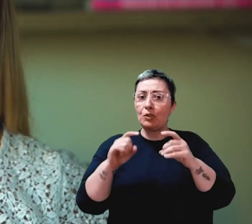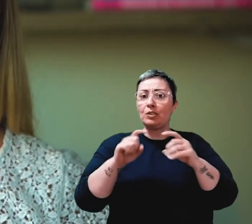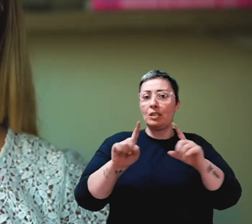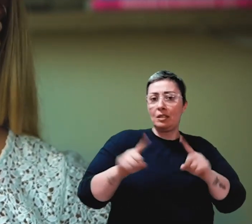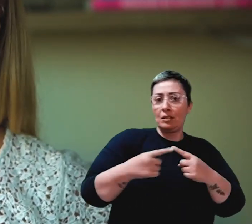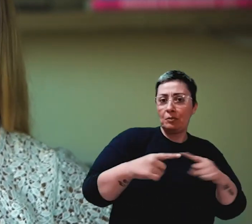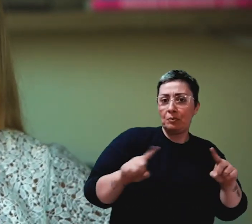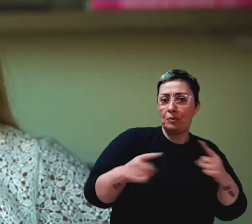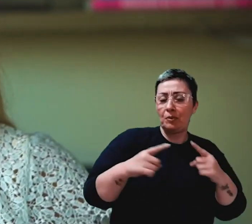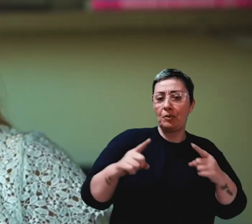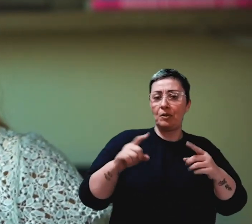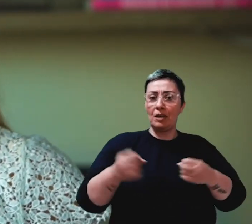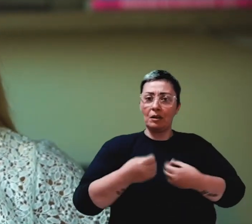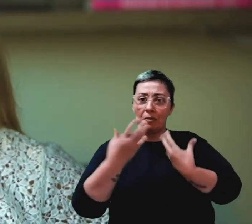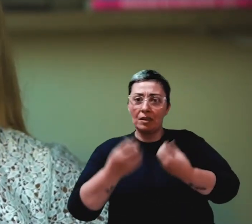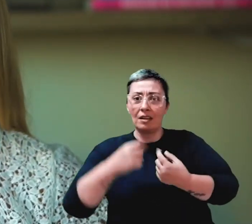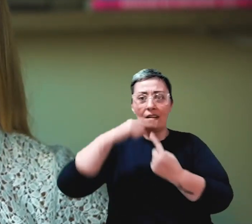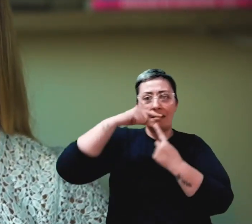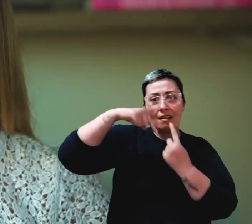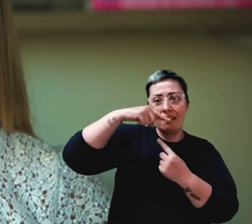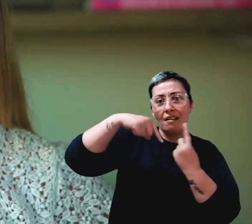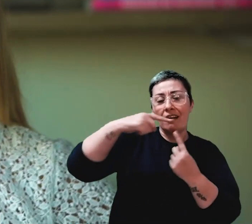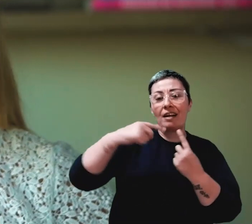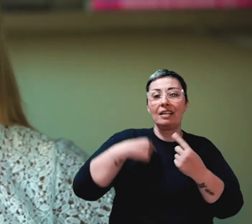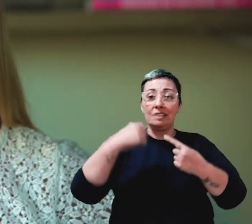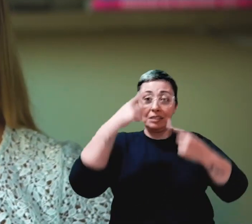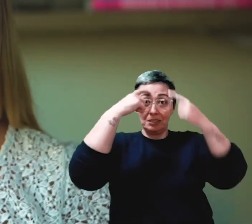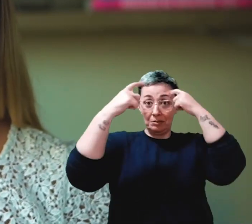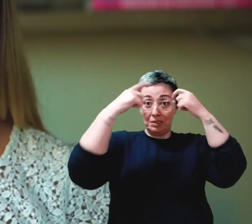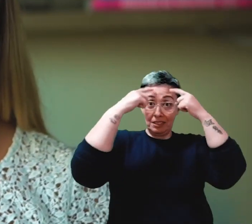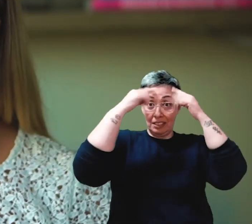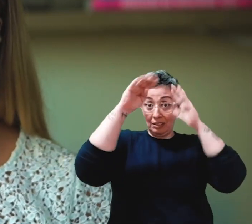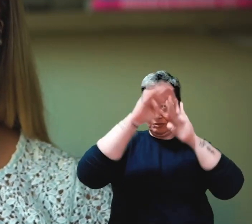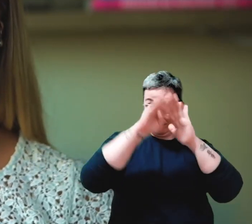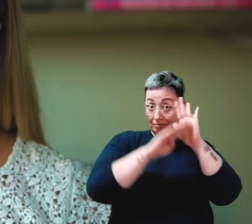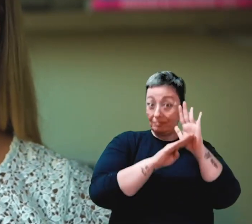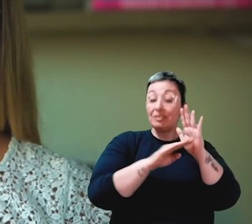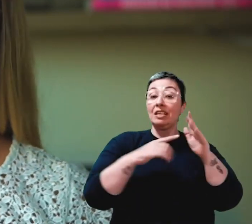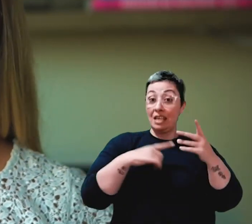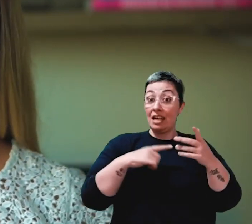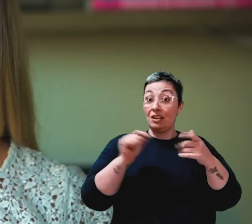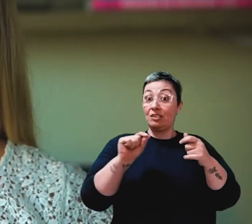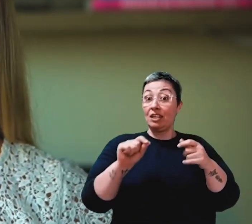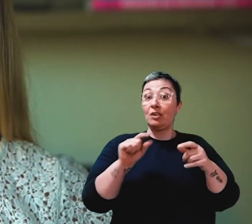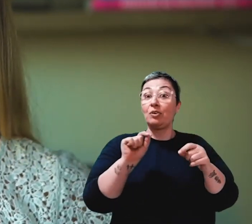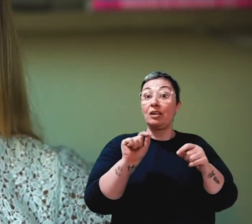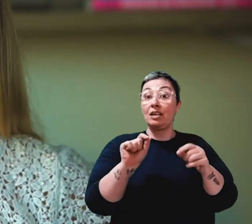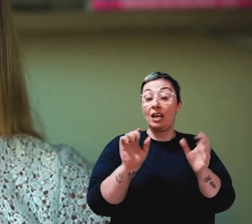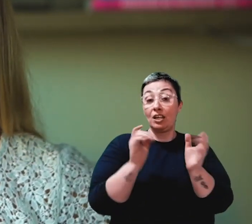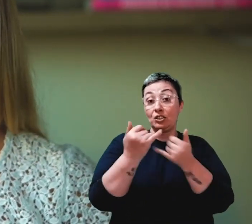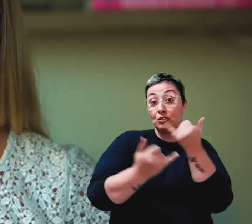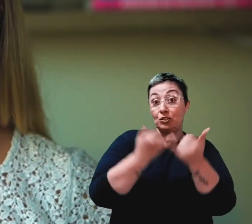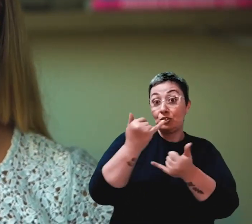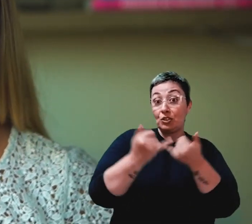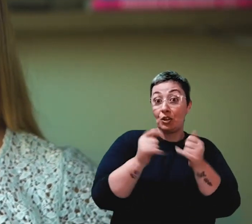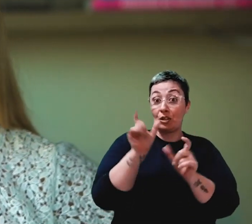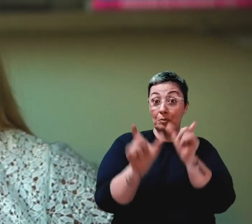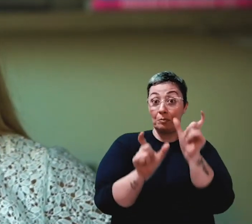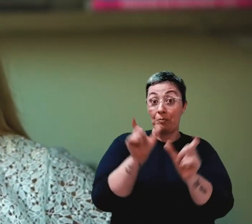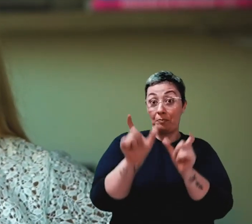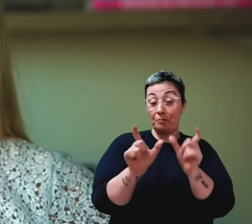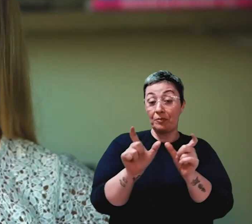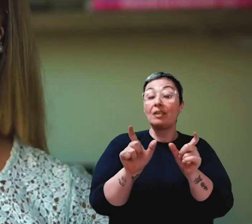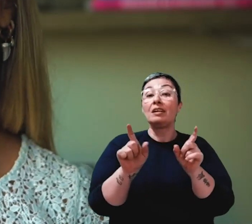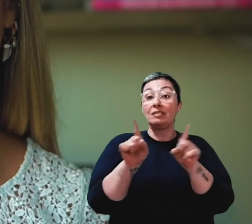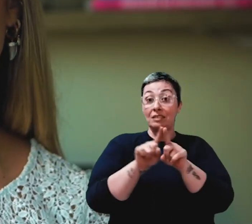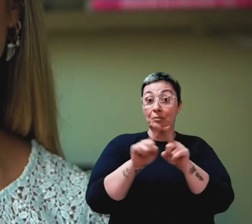temos cantigas, parlendas, trava-línguas e adivinhas na programação. Eles são chamados de jogos de